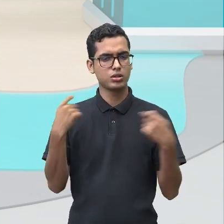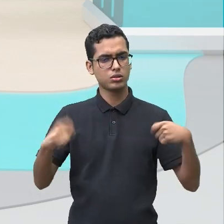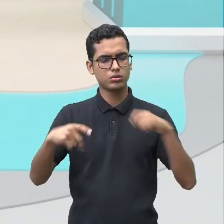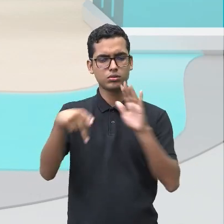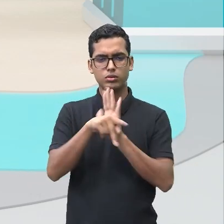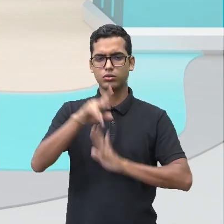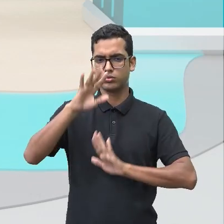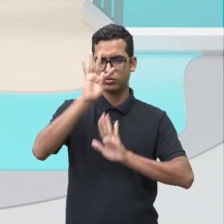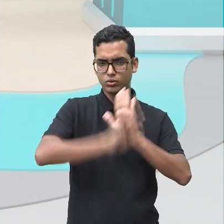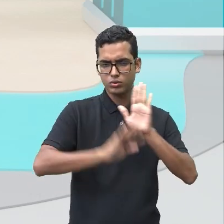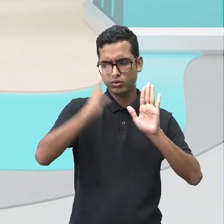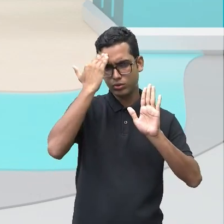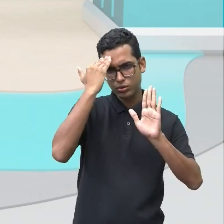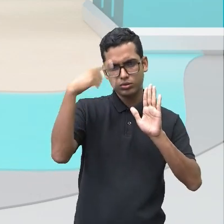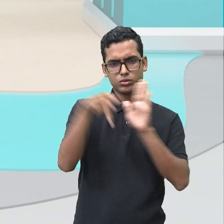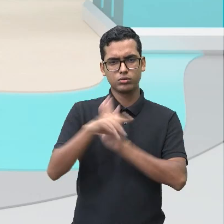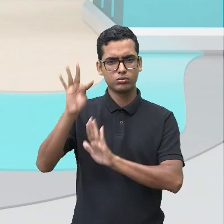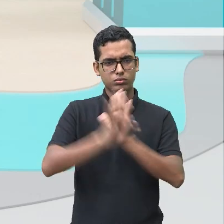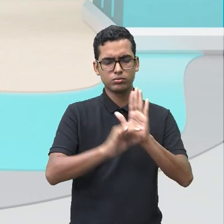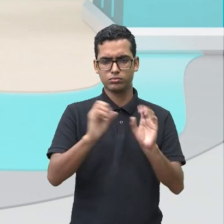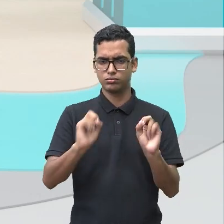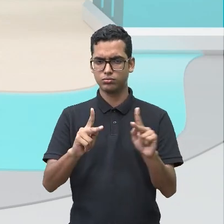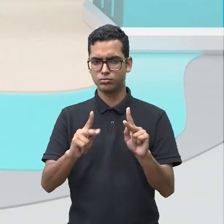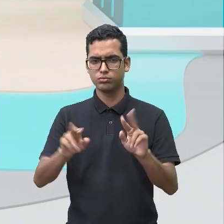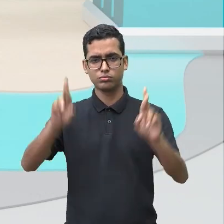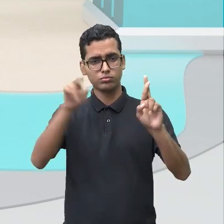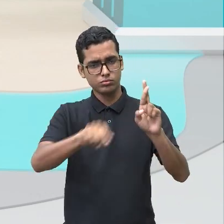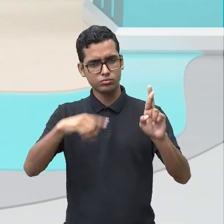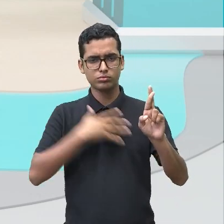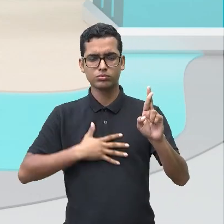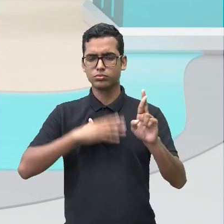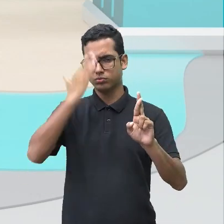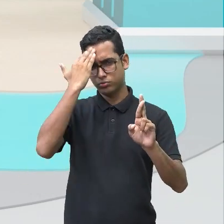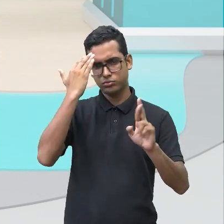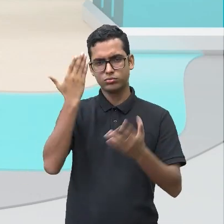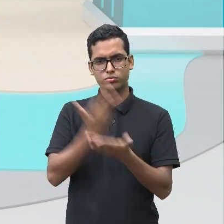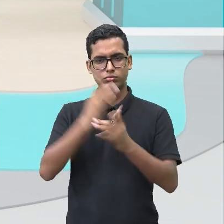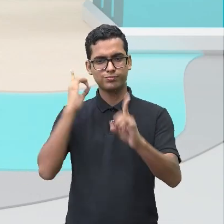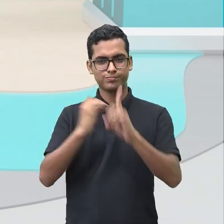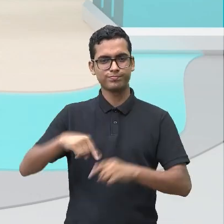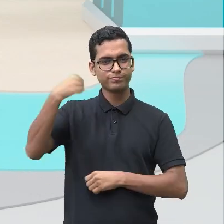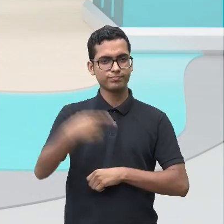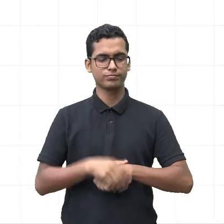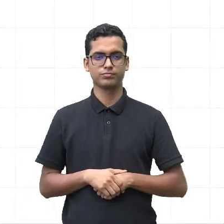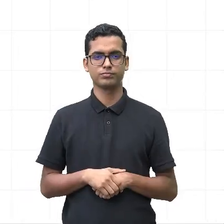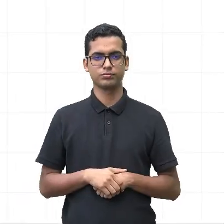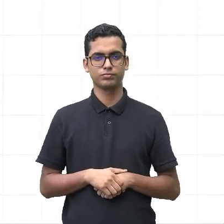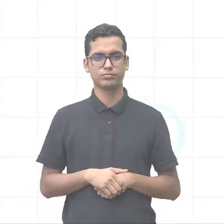trabalhar com a compreensão de textos. Espero que vocês tenham compreendido e até mais!